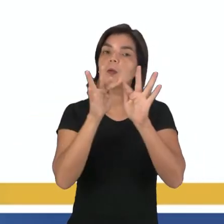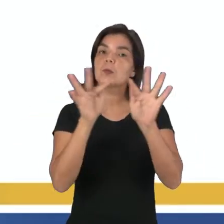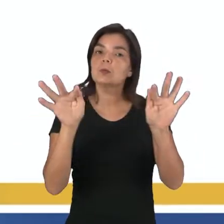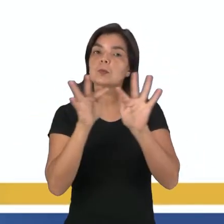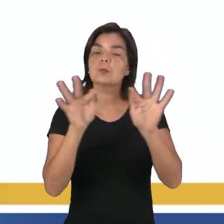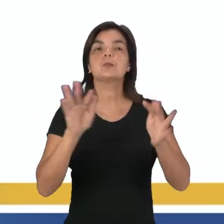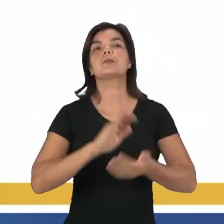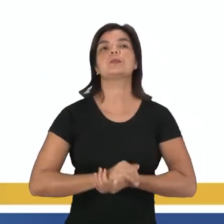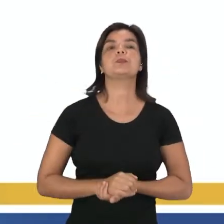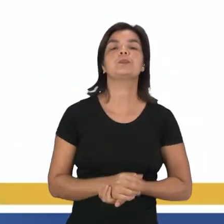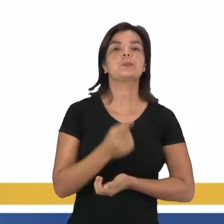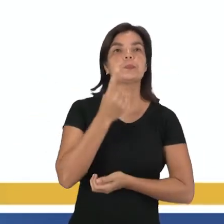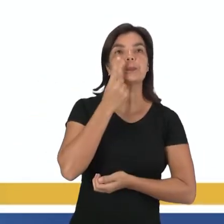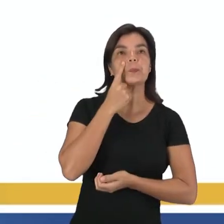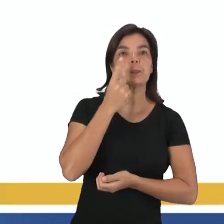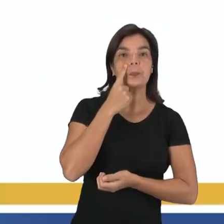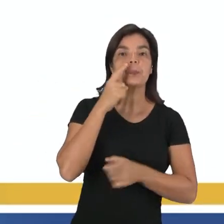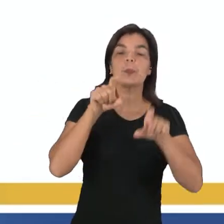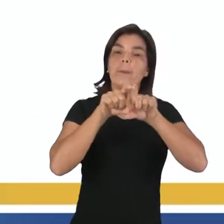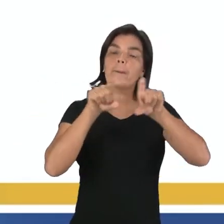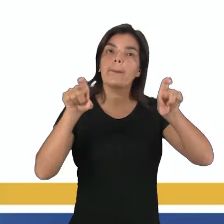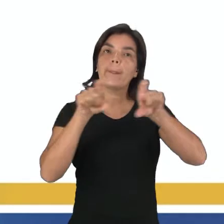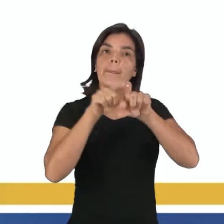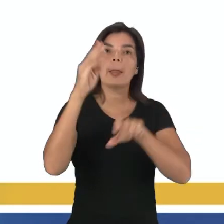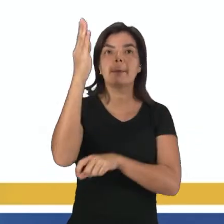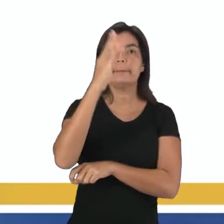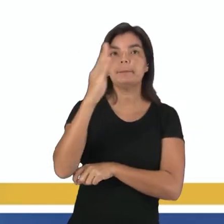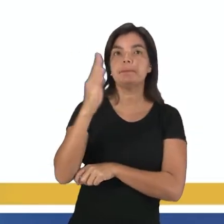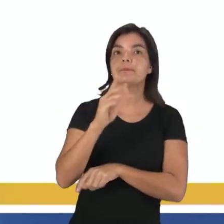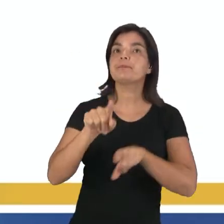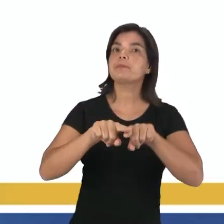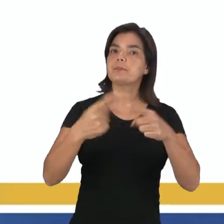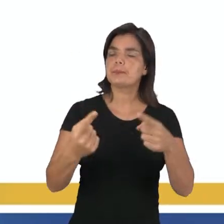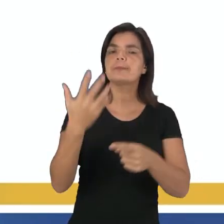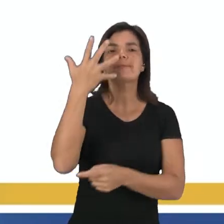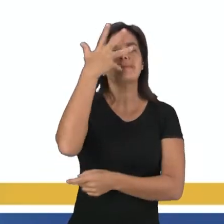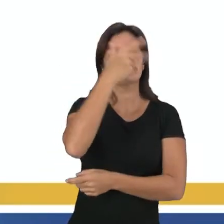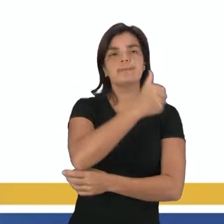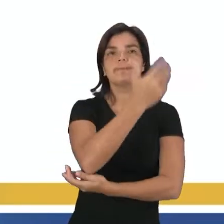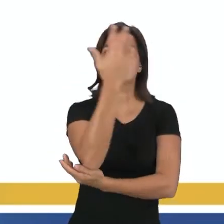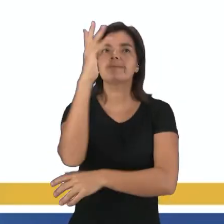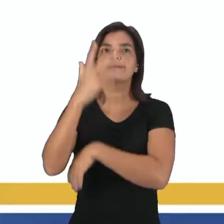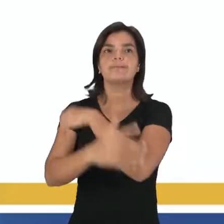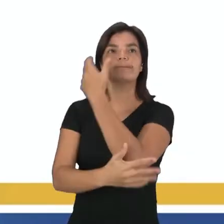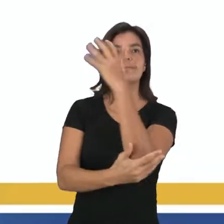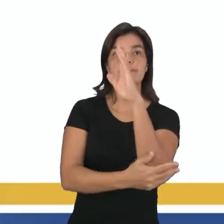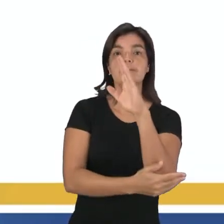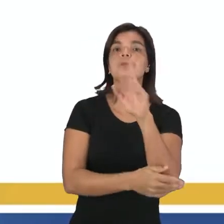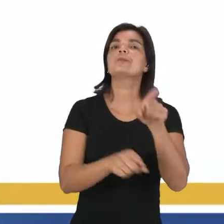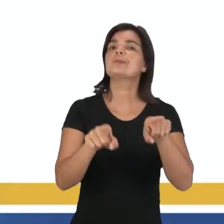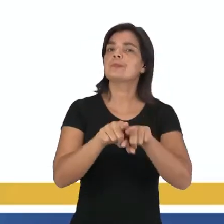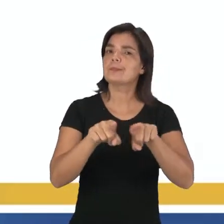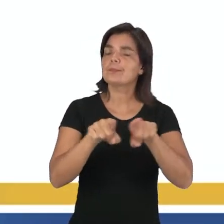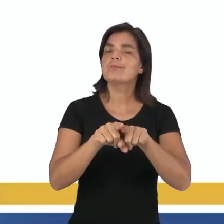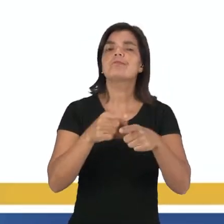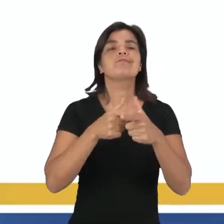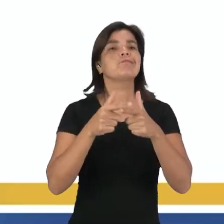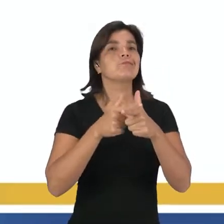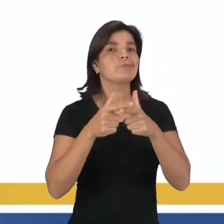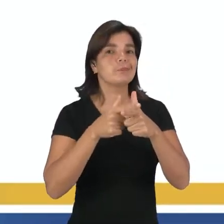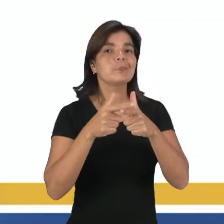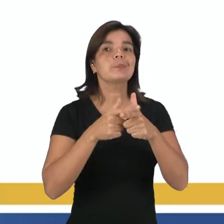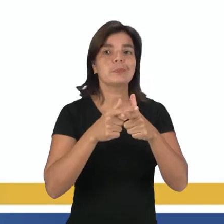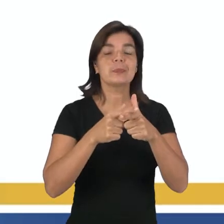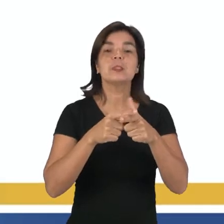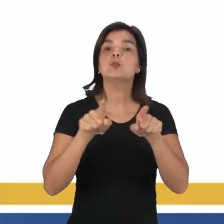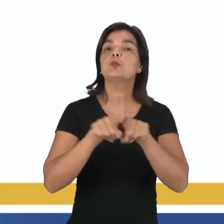tirinha. Como observamos na tirinha, o Brasil, apesar de tão rico em belezas naturais, sofre com